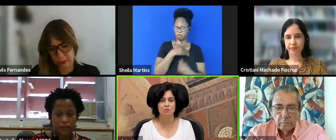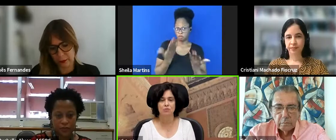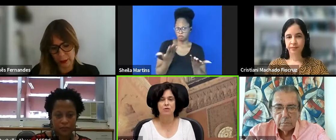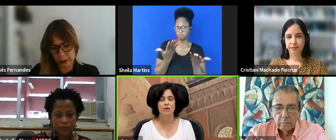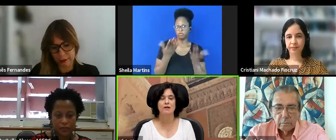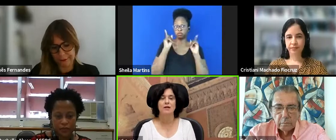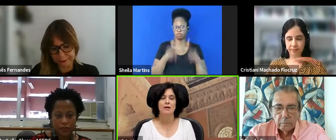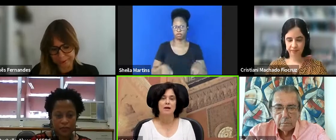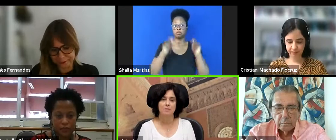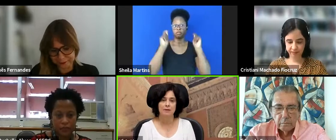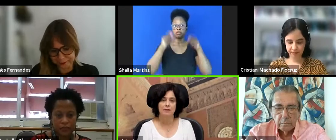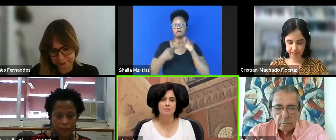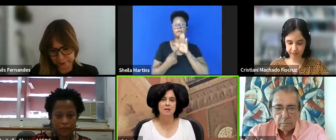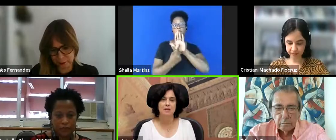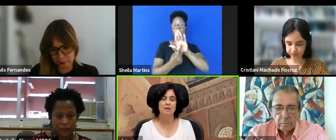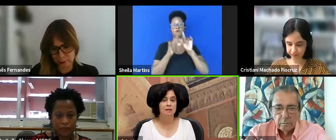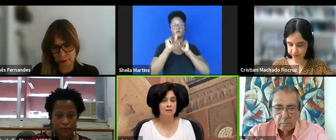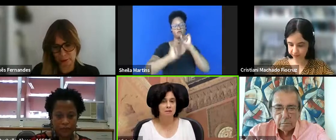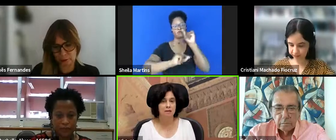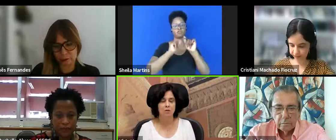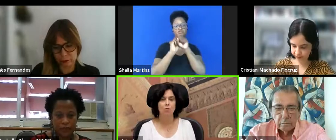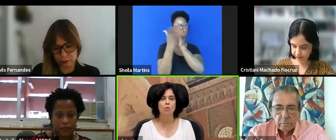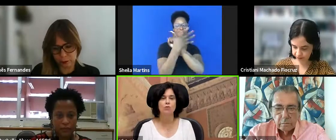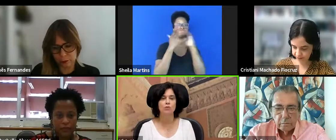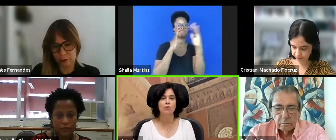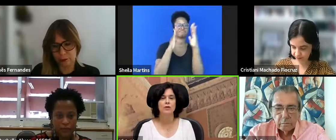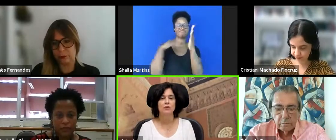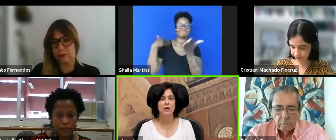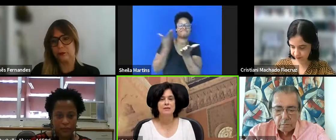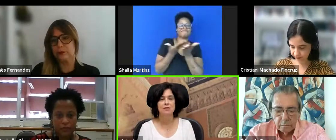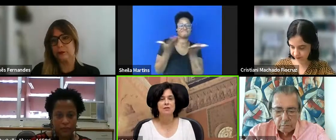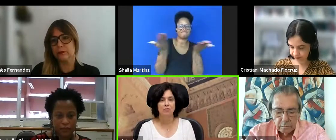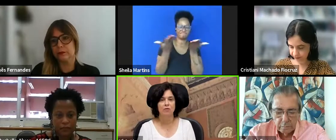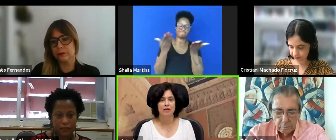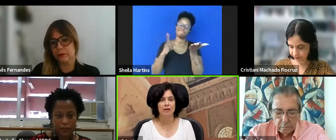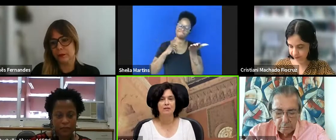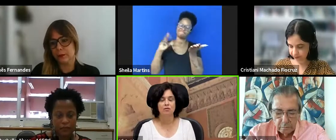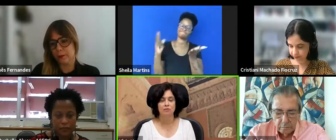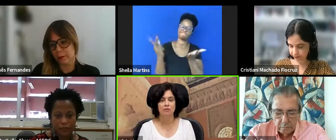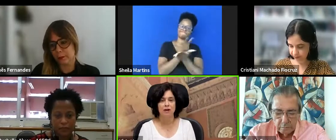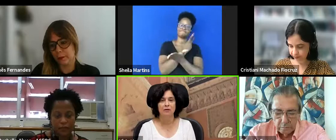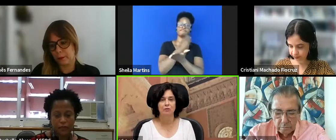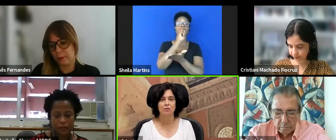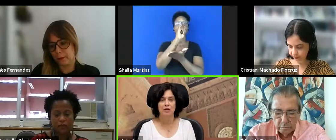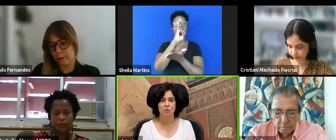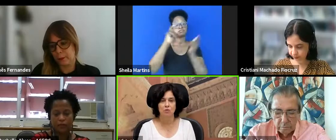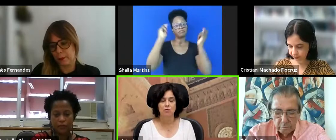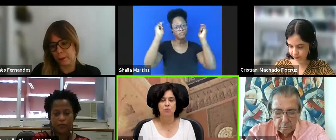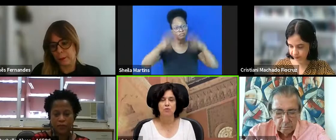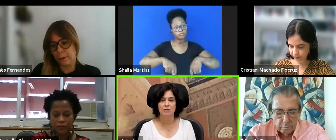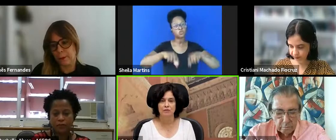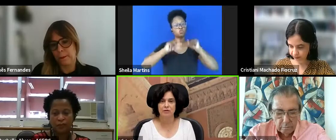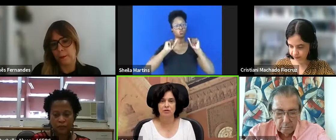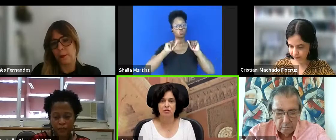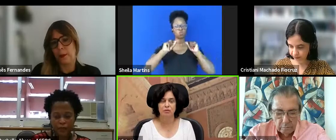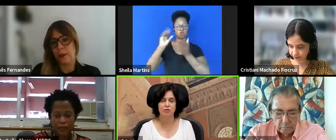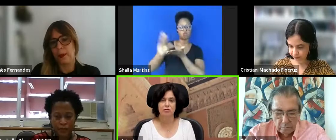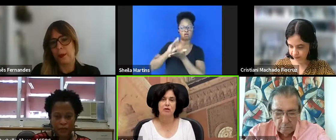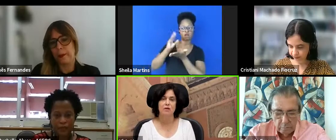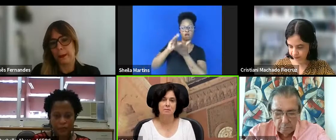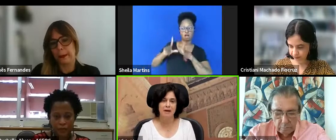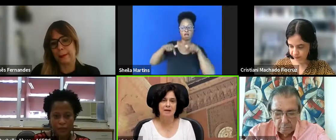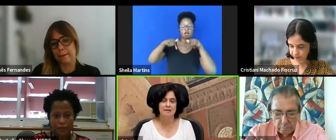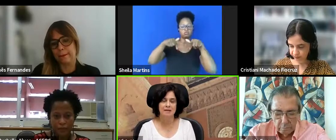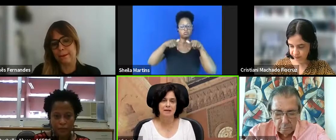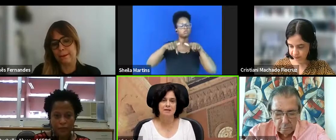bem demonstra a pandemia ainda em curso, né, se houver, de fato, recursos